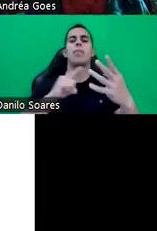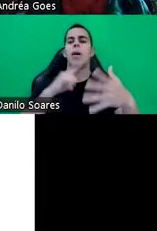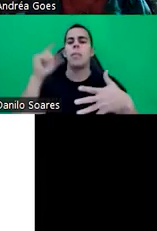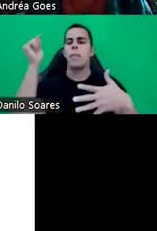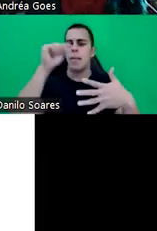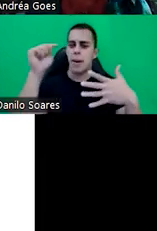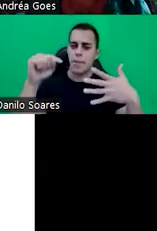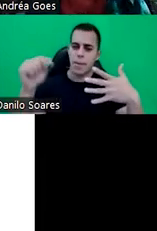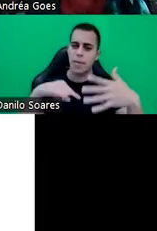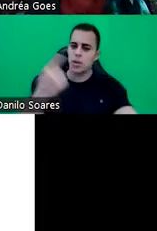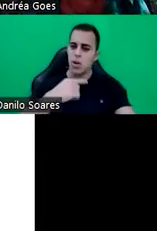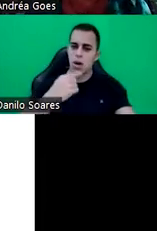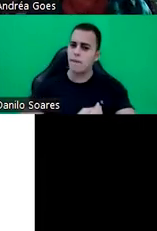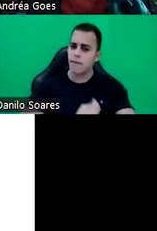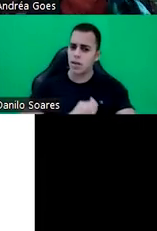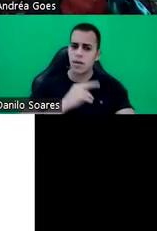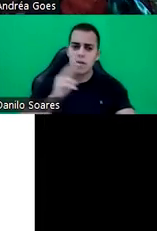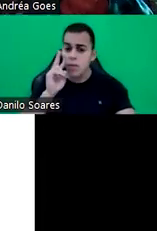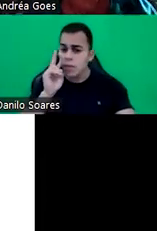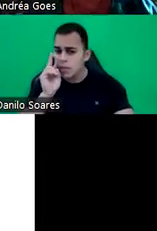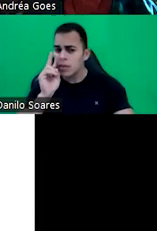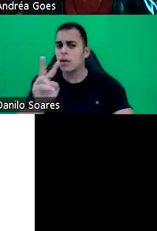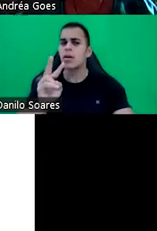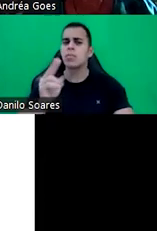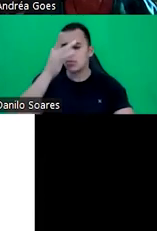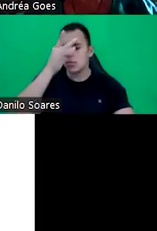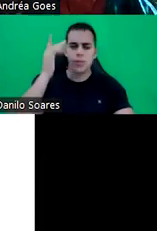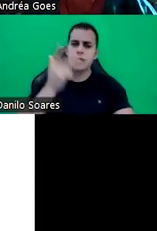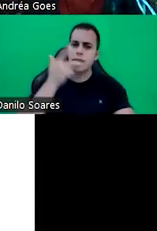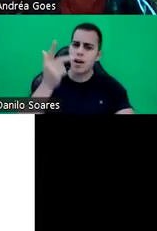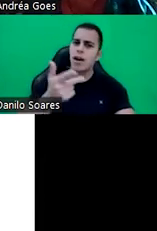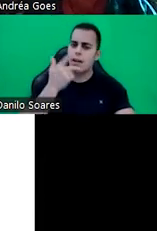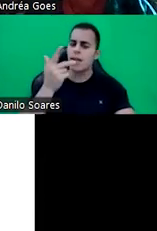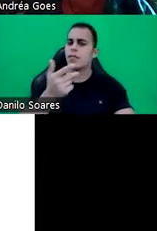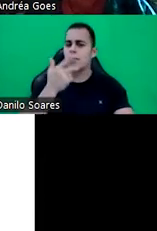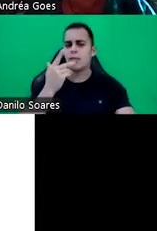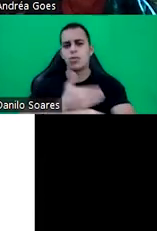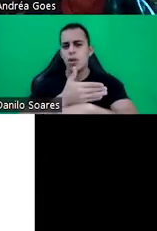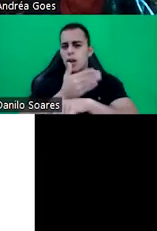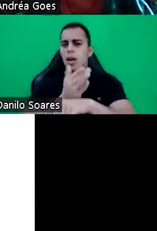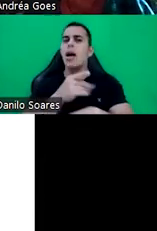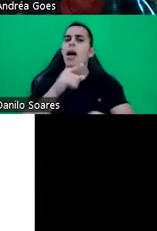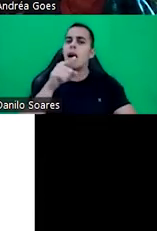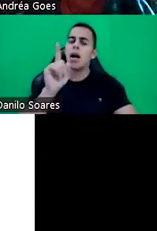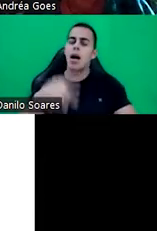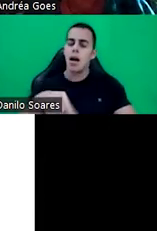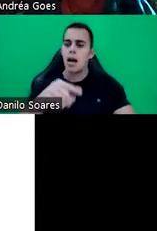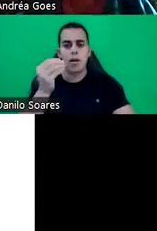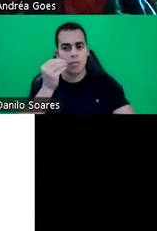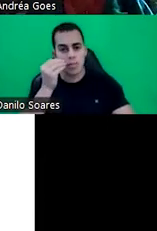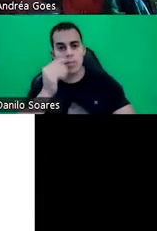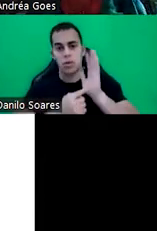gente escutava o tempo inteiro na mídia, e aqui era uma forma da gente trazer para a sala de